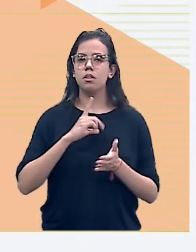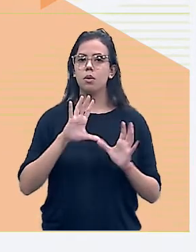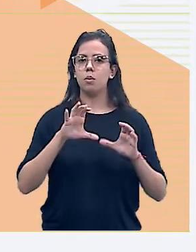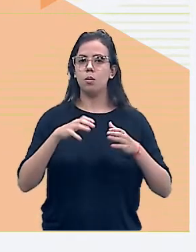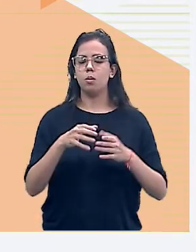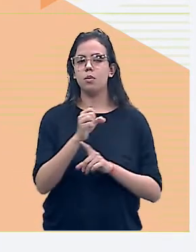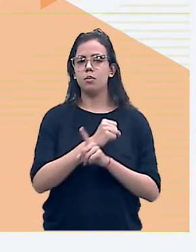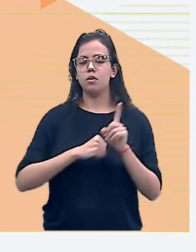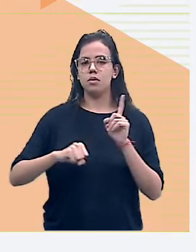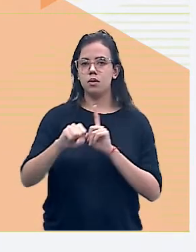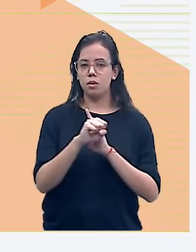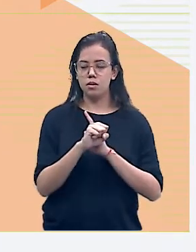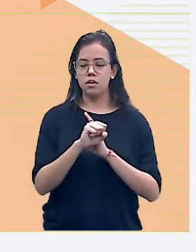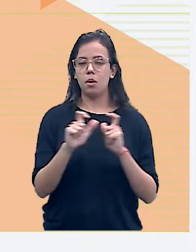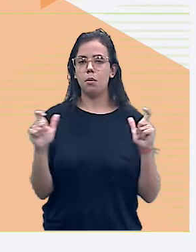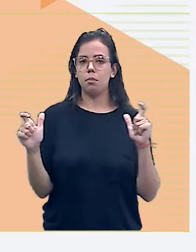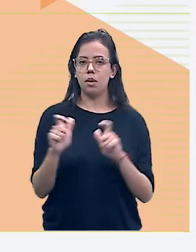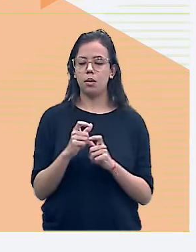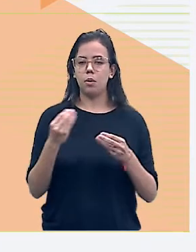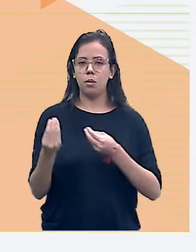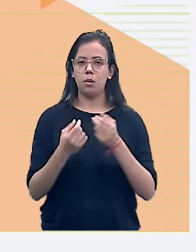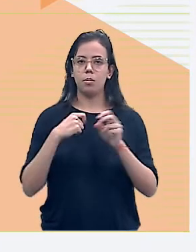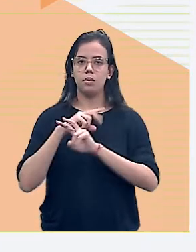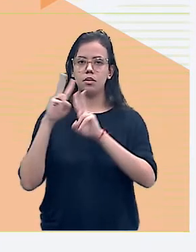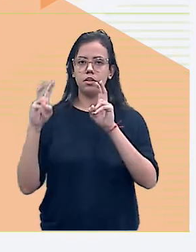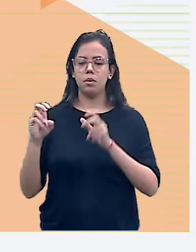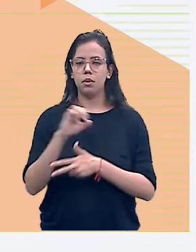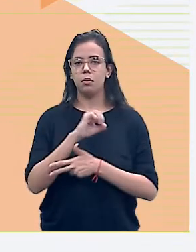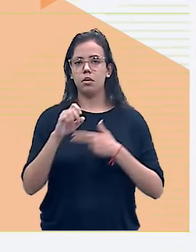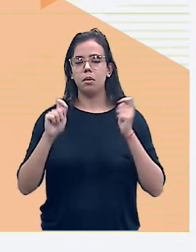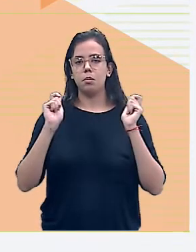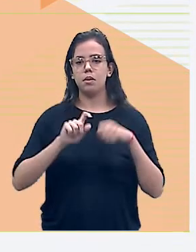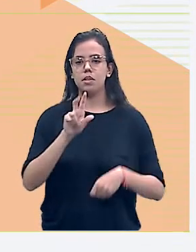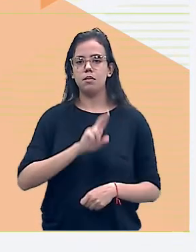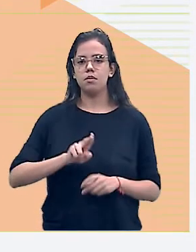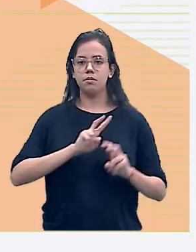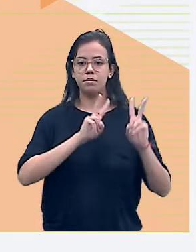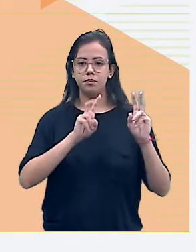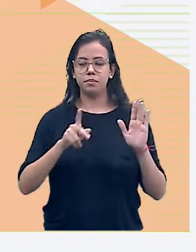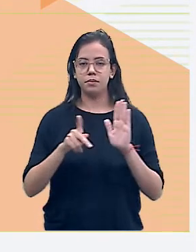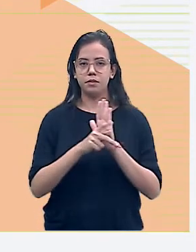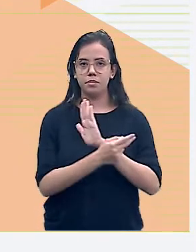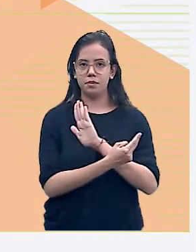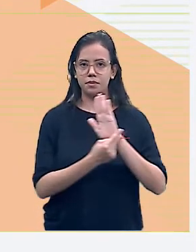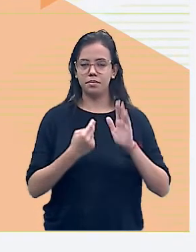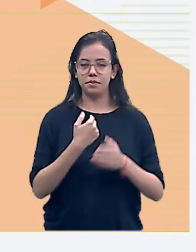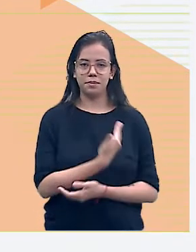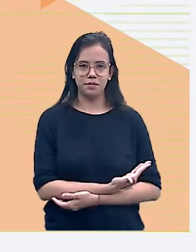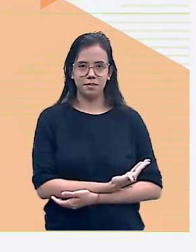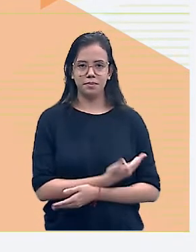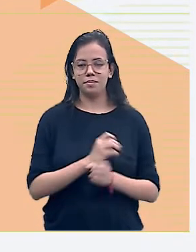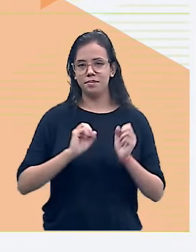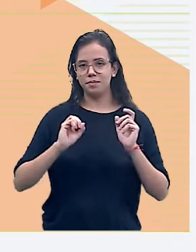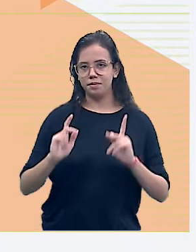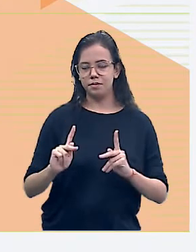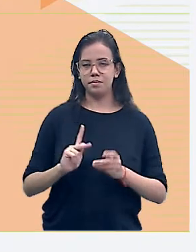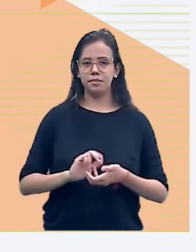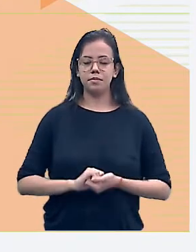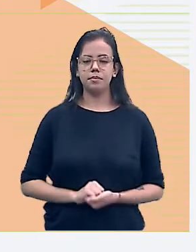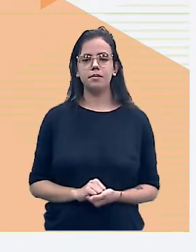minoritário como tema do enem está sendo referenciado você pode utilizar essa situação do José Murilo de Carvalho Beleza